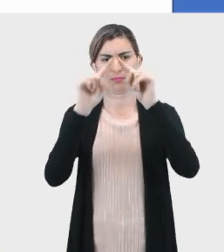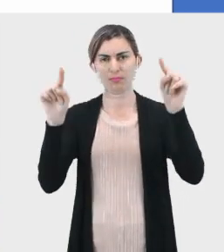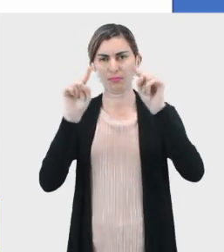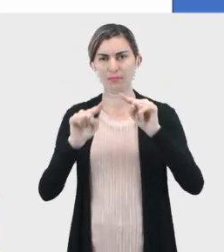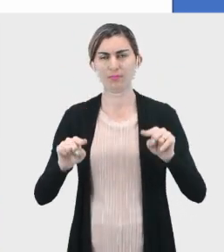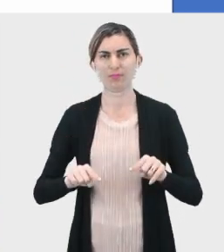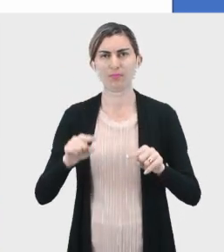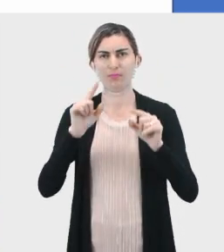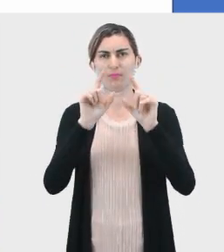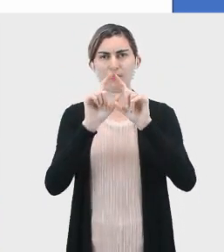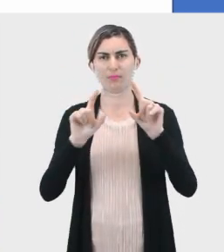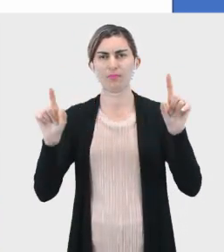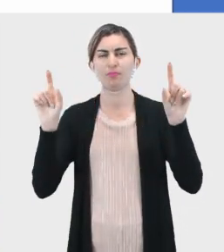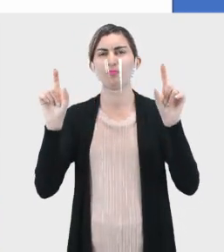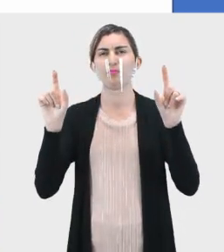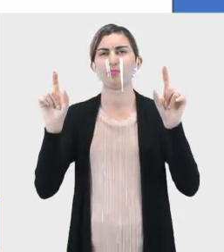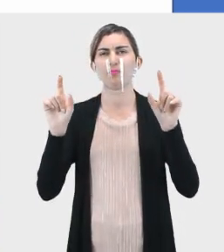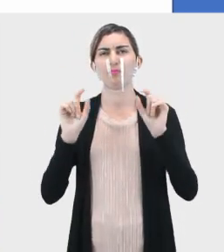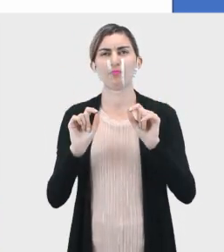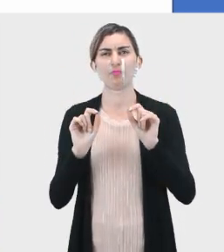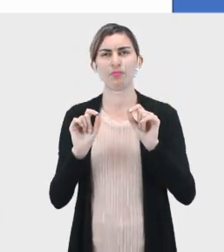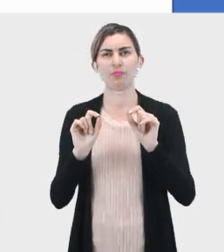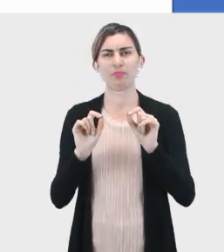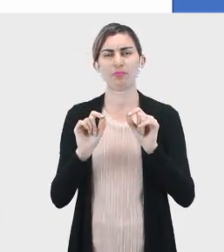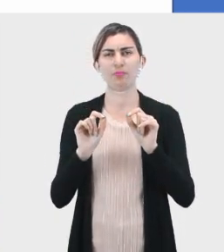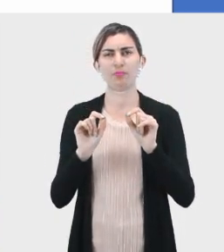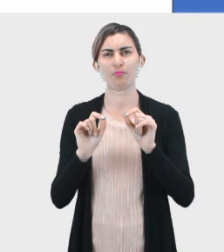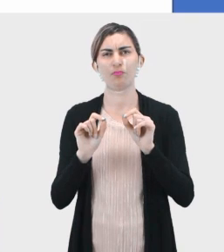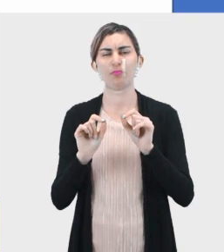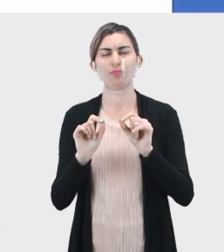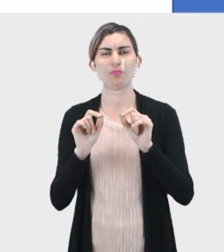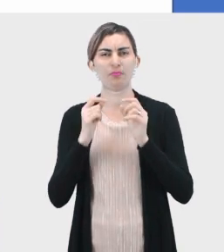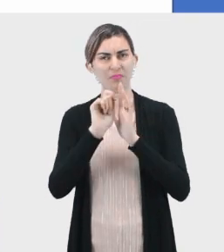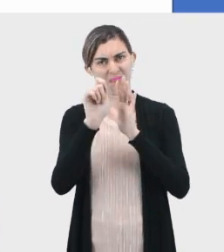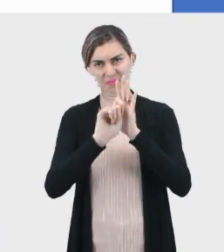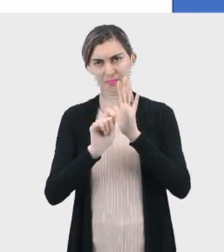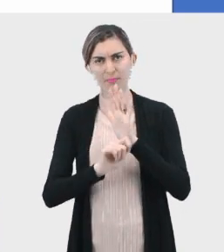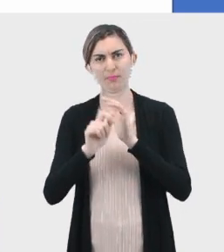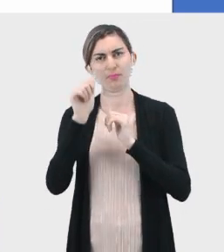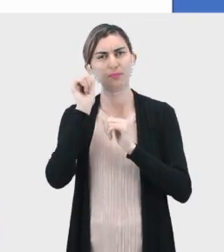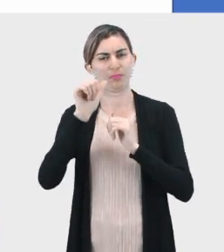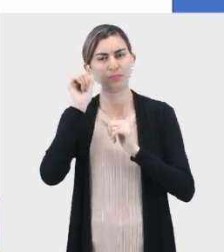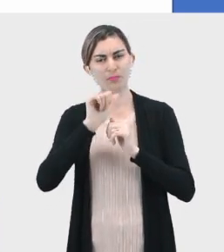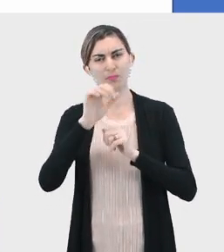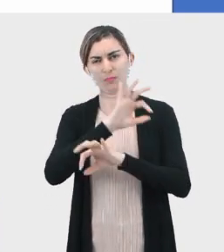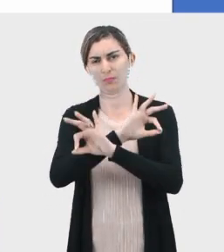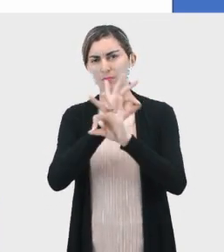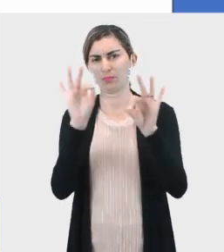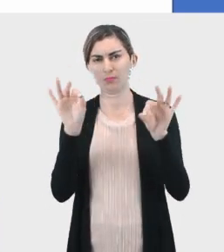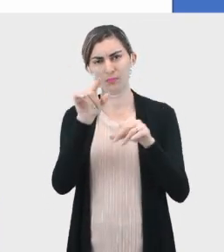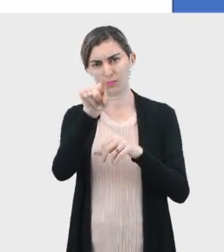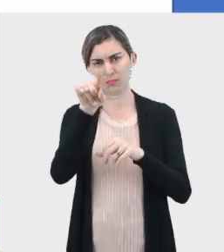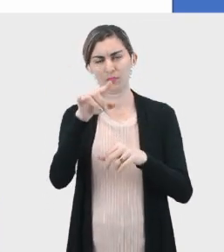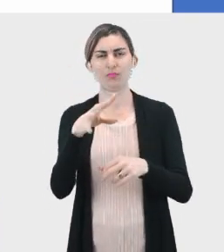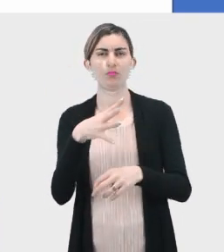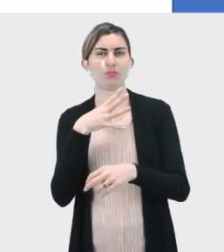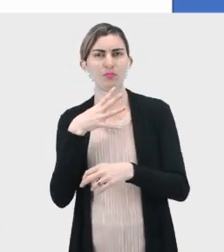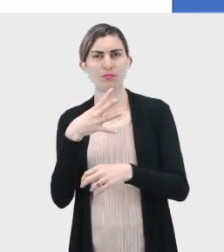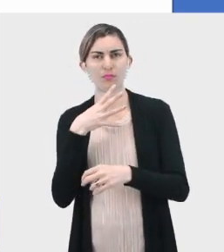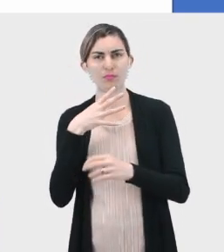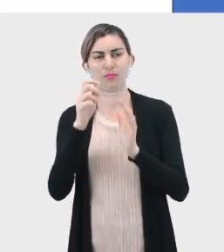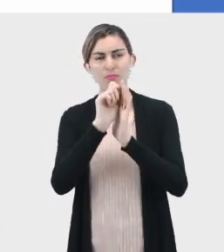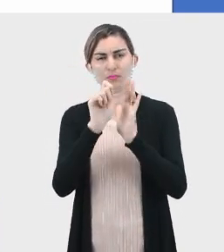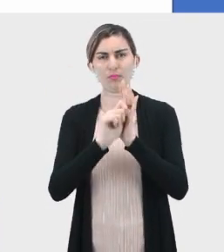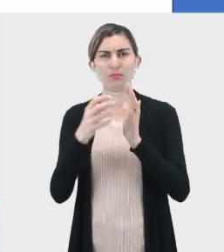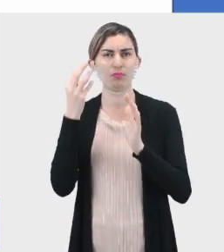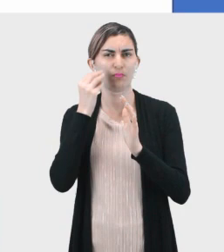linhas com afeto for the phenomenal woman you know. Para a mulher fenomenal que você conhece.